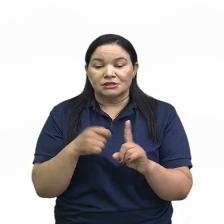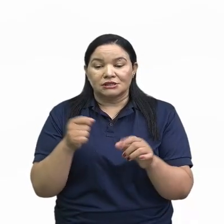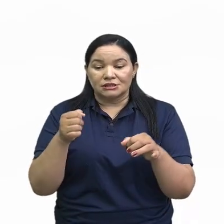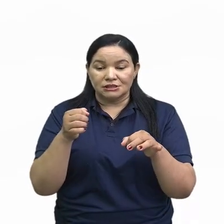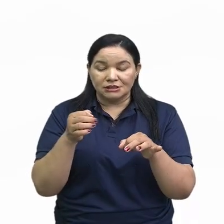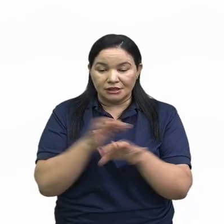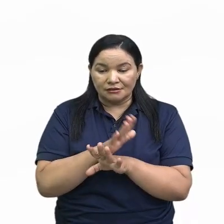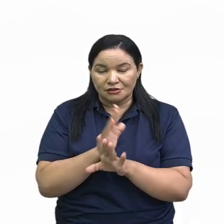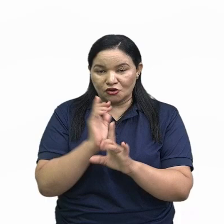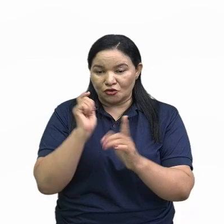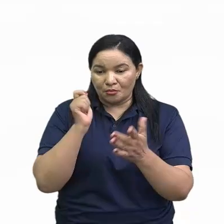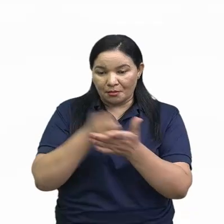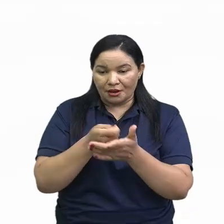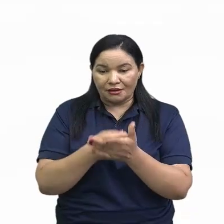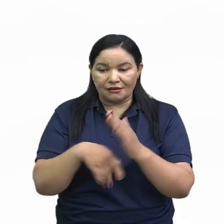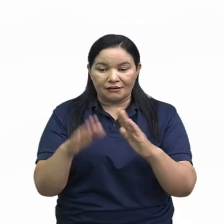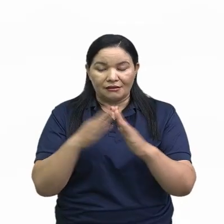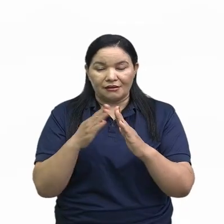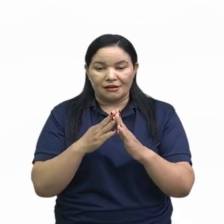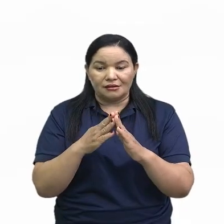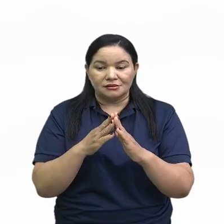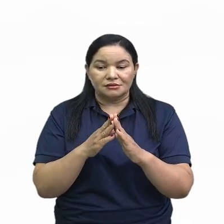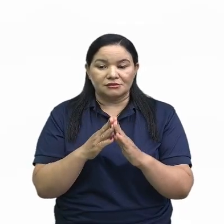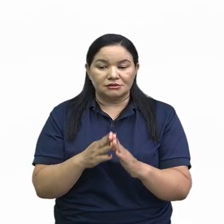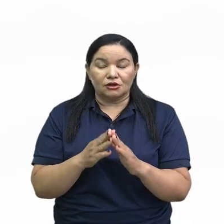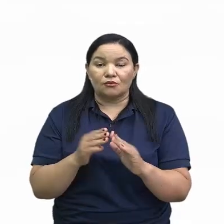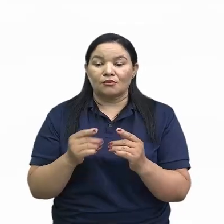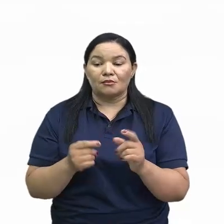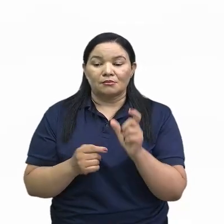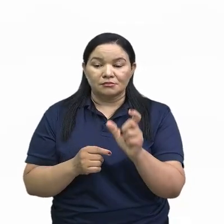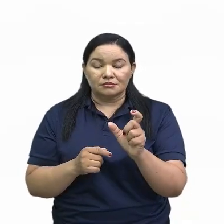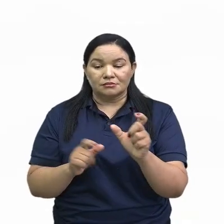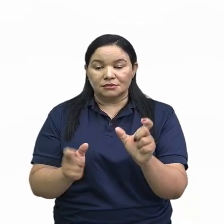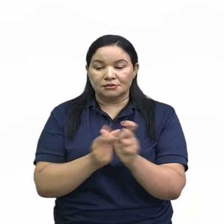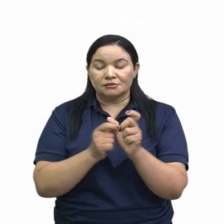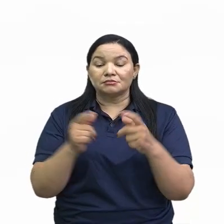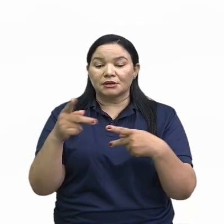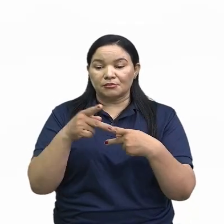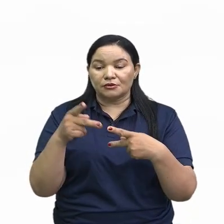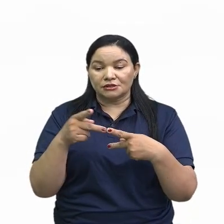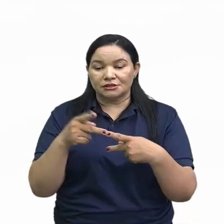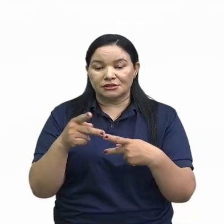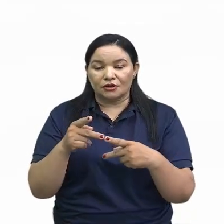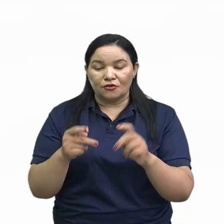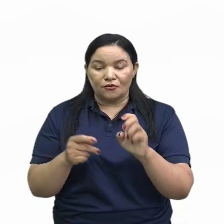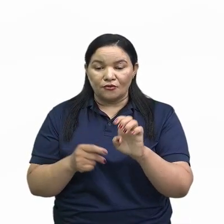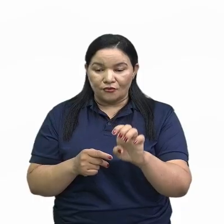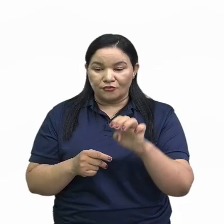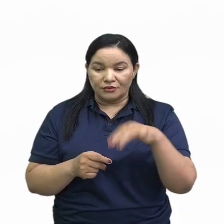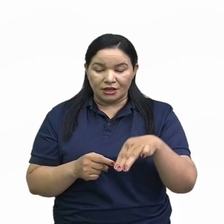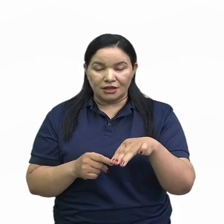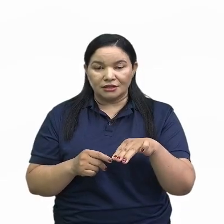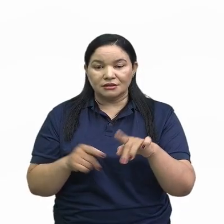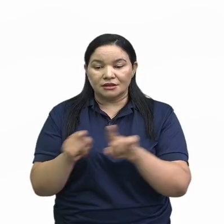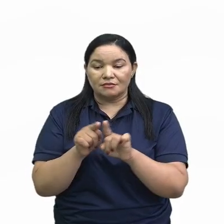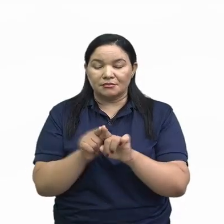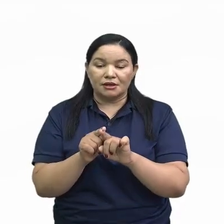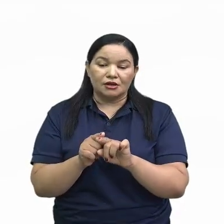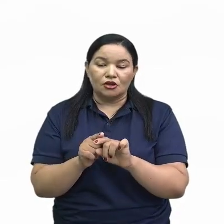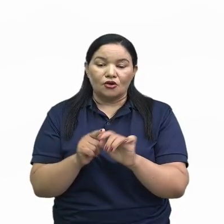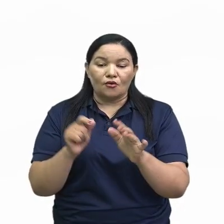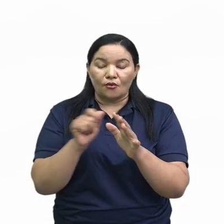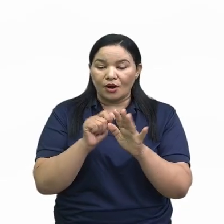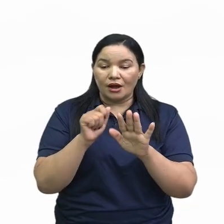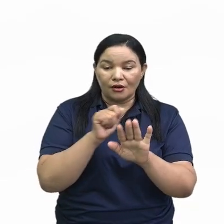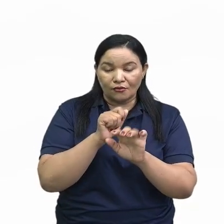a casa. Percebo que foi omitida exatamente a preposição em mais o artigo o. A casa no mês